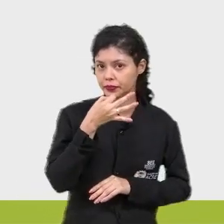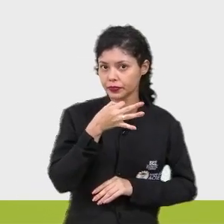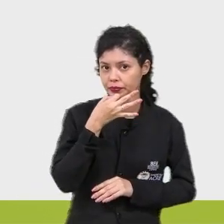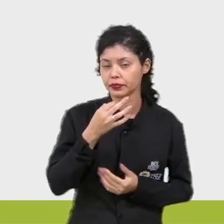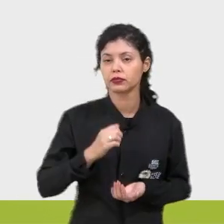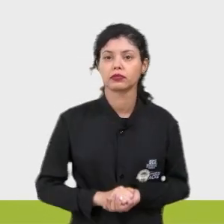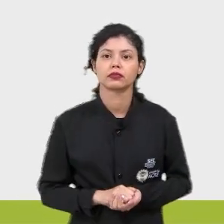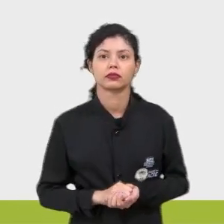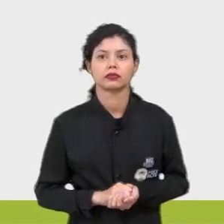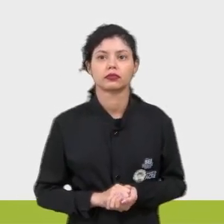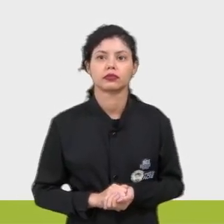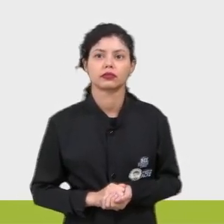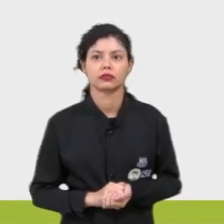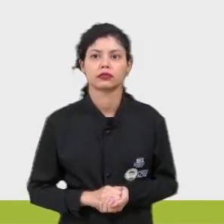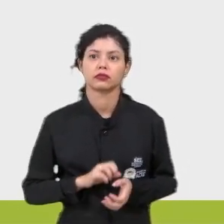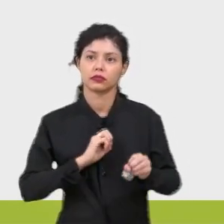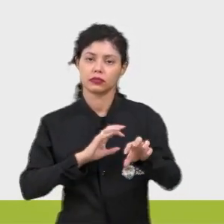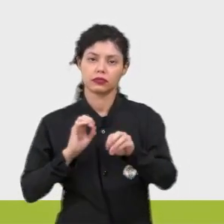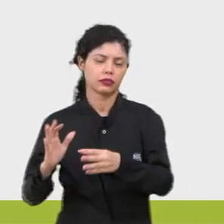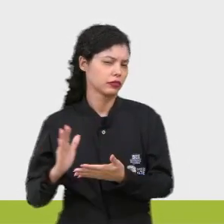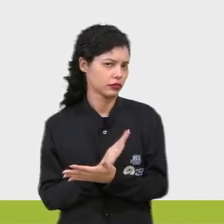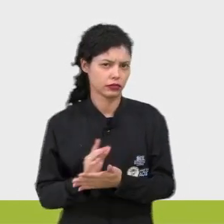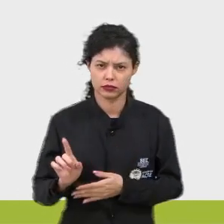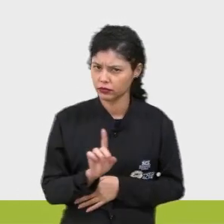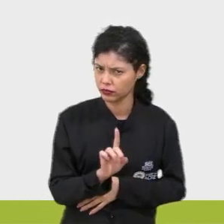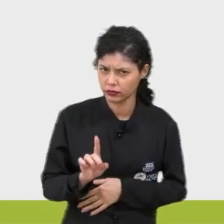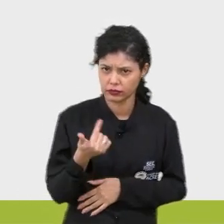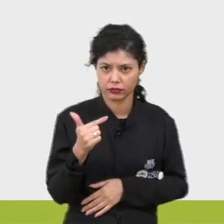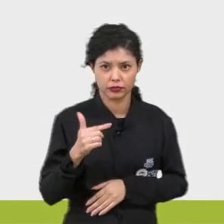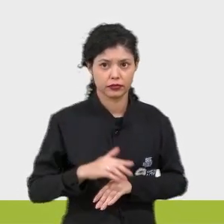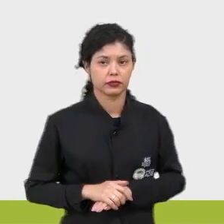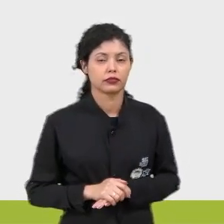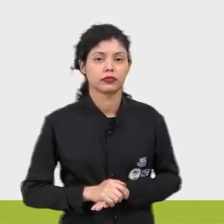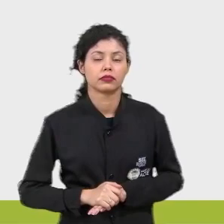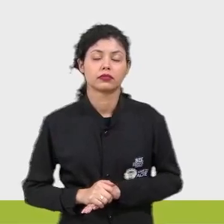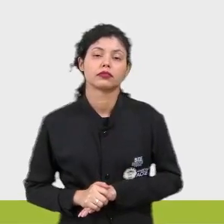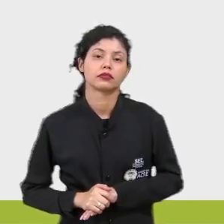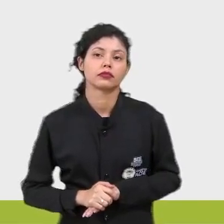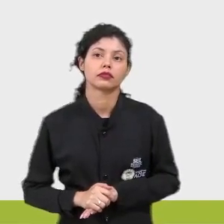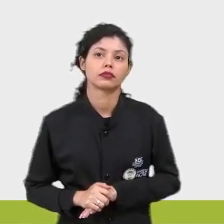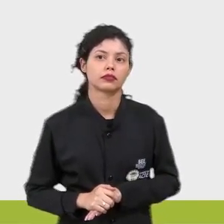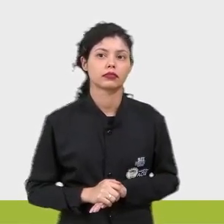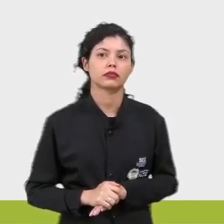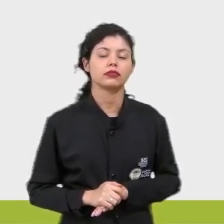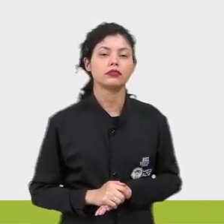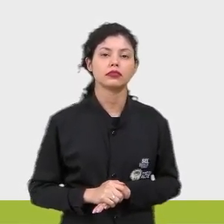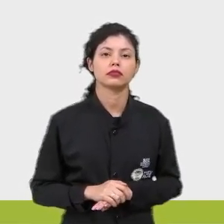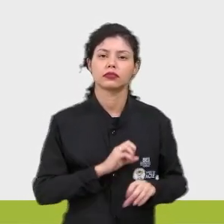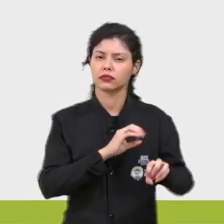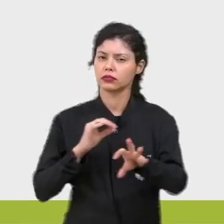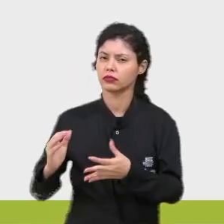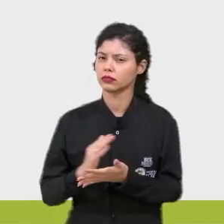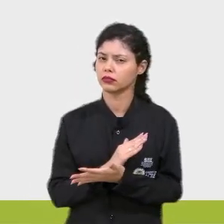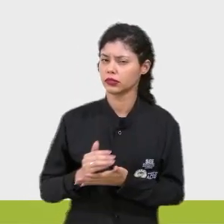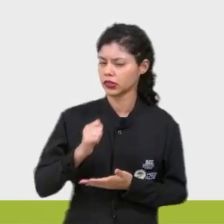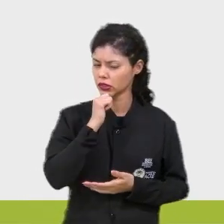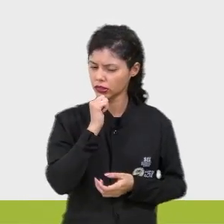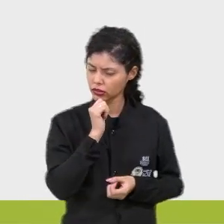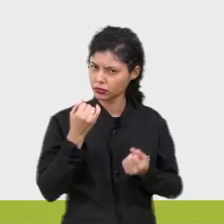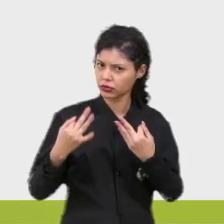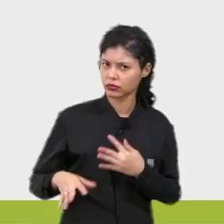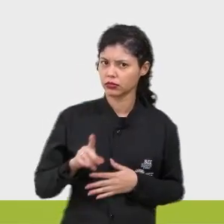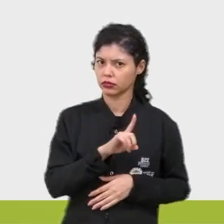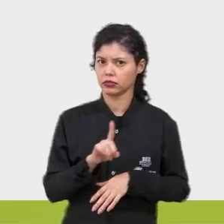opinião. Instrução, gente? Não, né, gente? Não tem nenhuma instrução, pois ensina algo por meio de explicações sobre uma